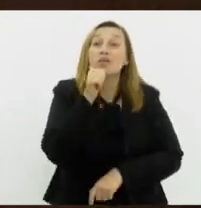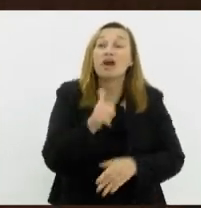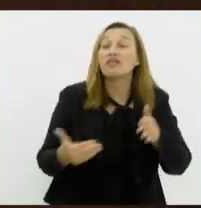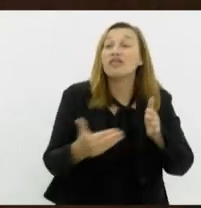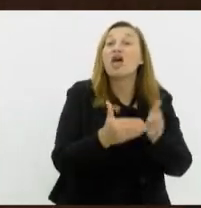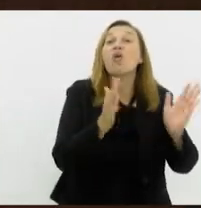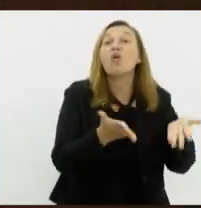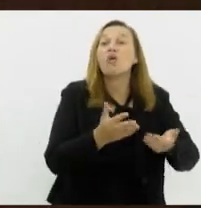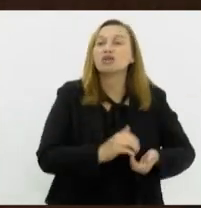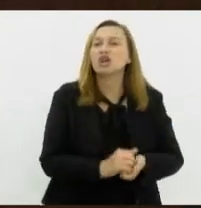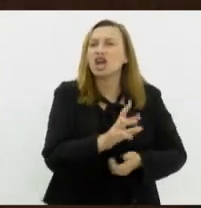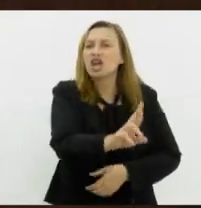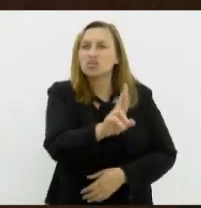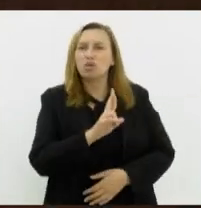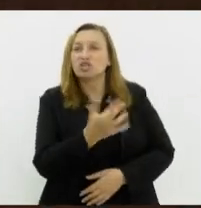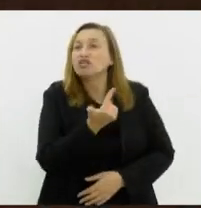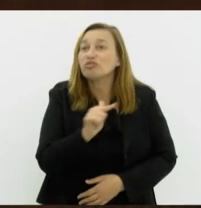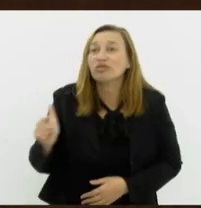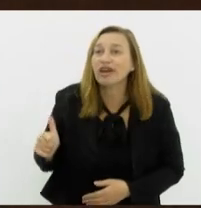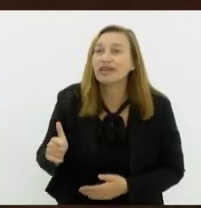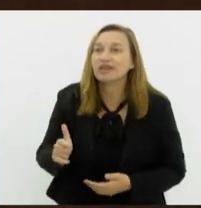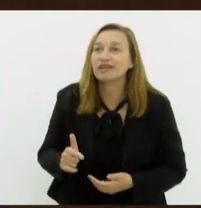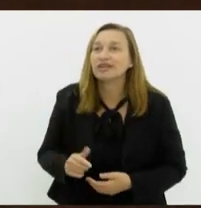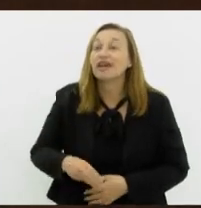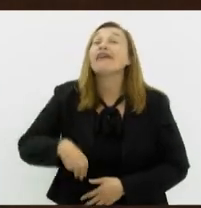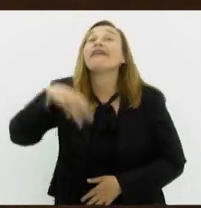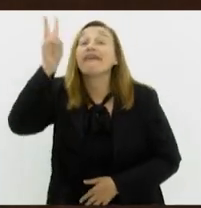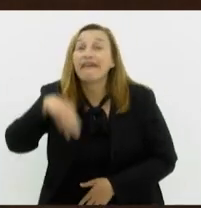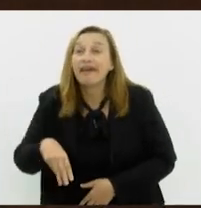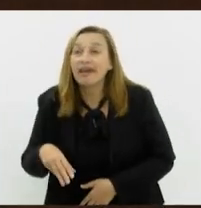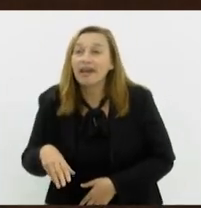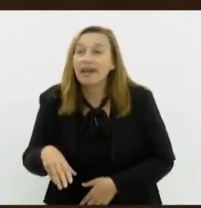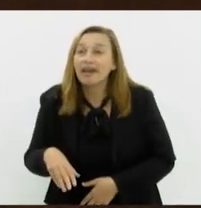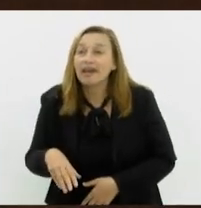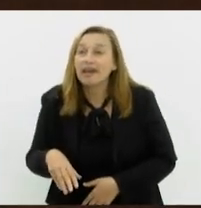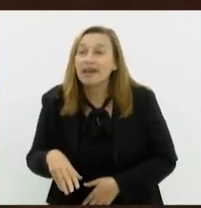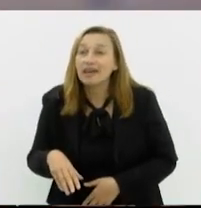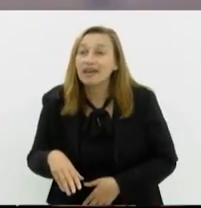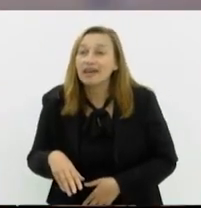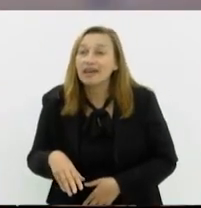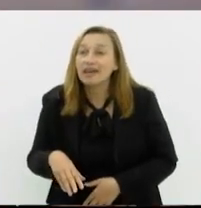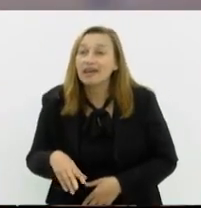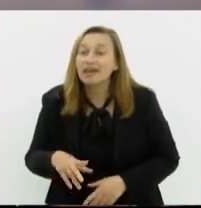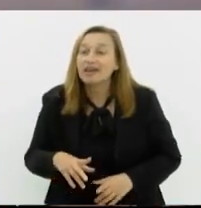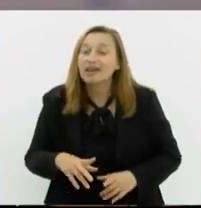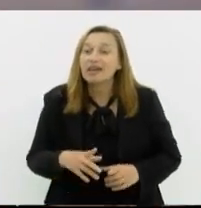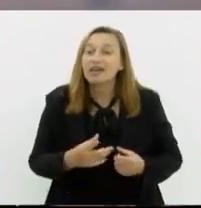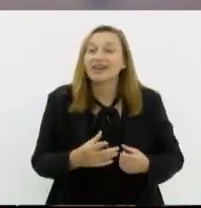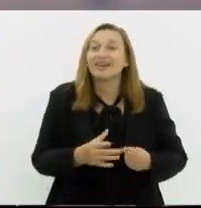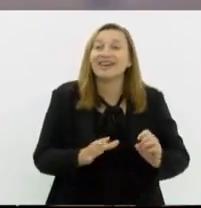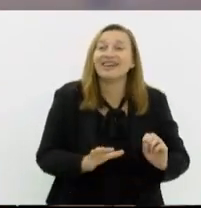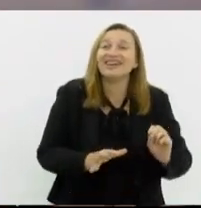E a gente não tem essa resposta. Quem é que segura essa mulher à frente da pasta até hoje?